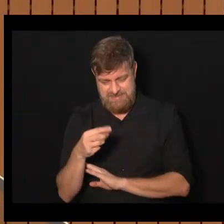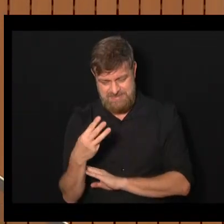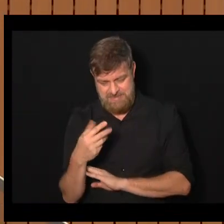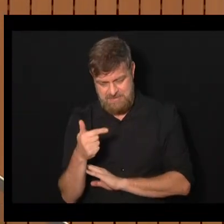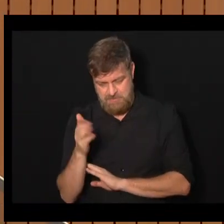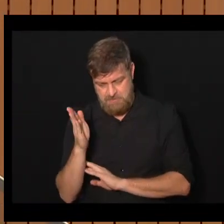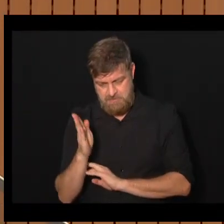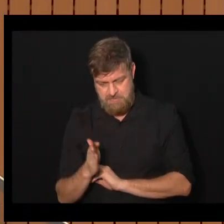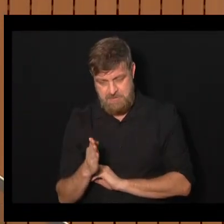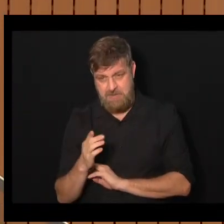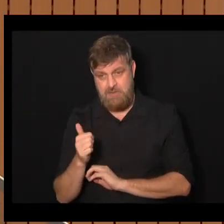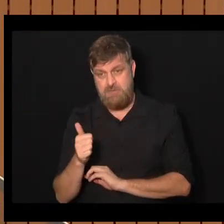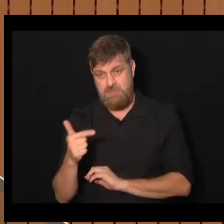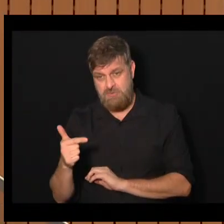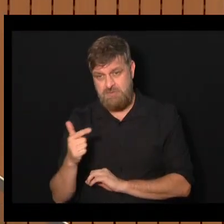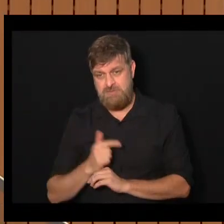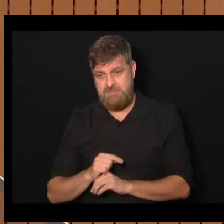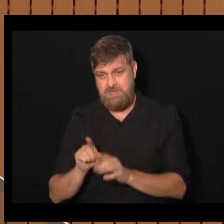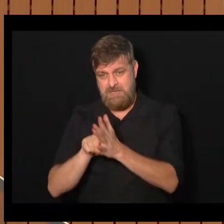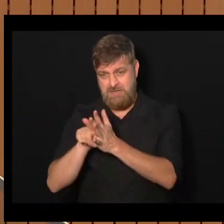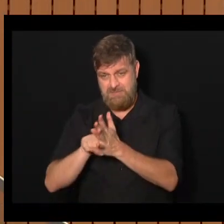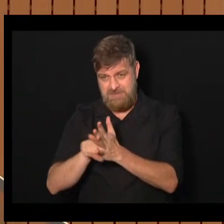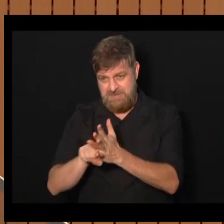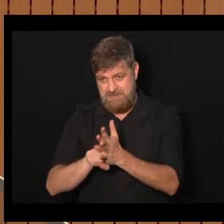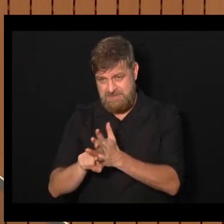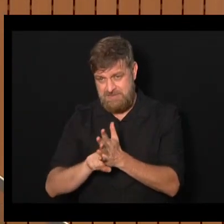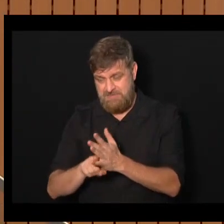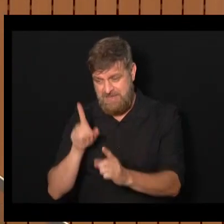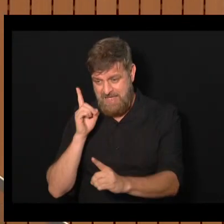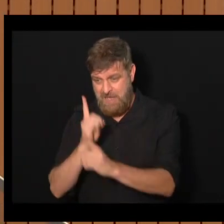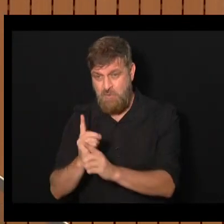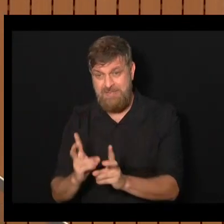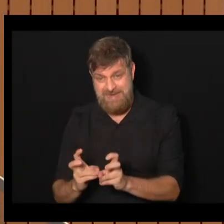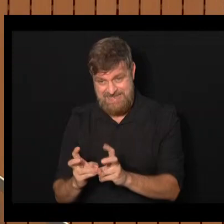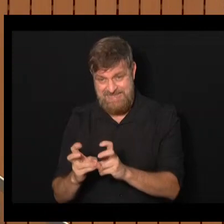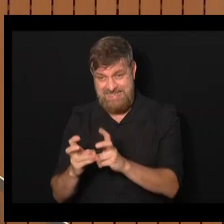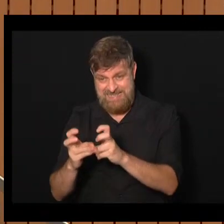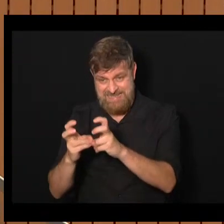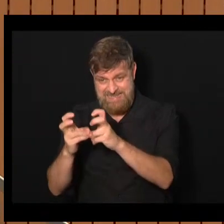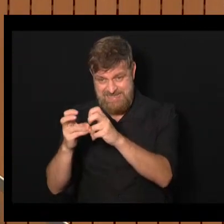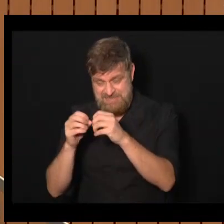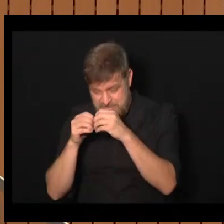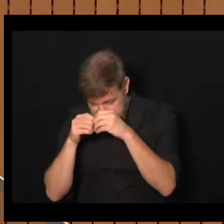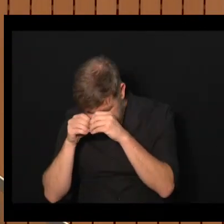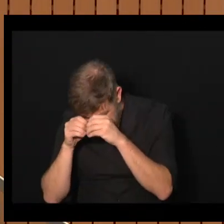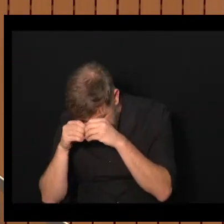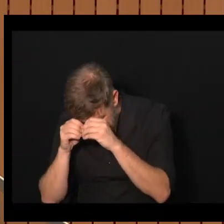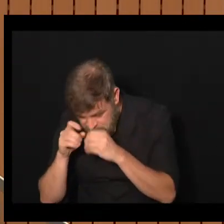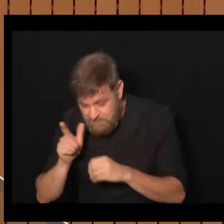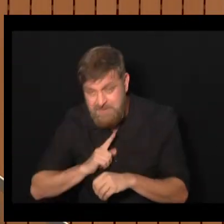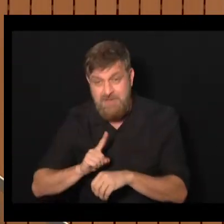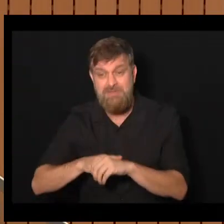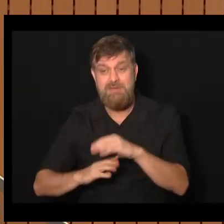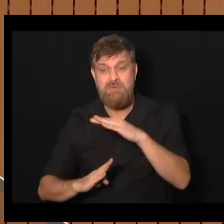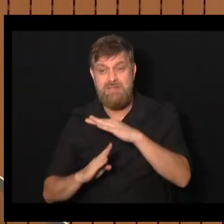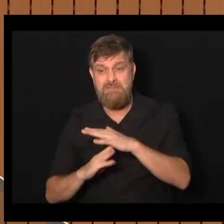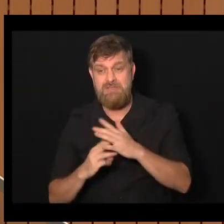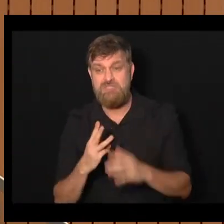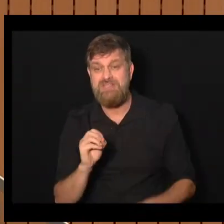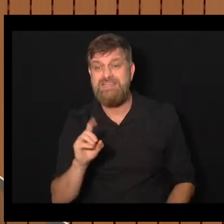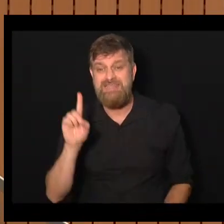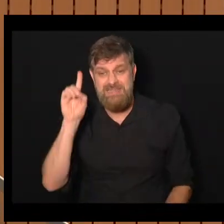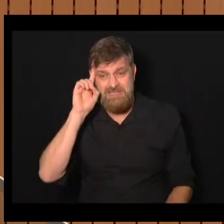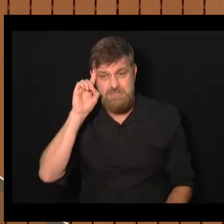12.732/2012, para que os exames relacionados ao diagnóstico de neoplasia maligna sejam realizados no prazo máximo de 30